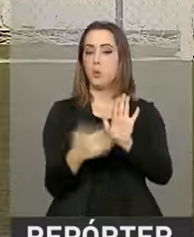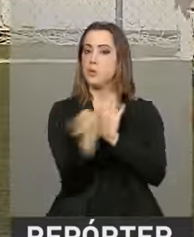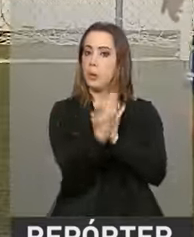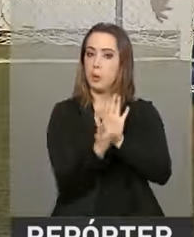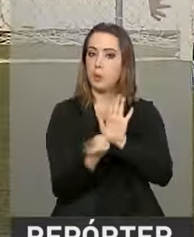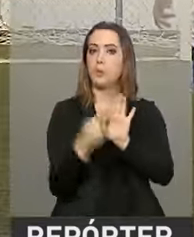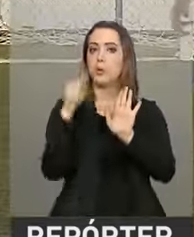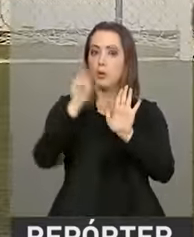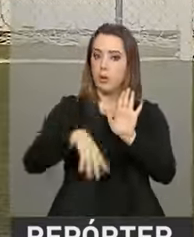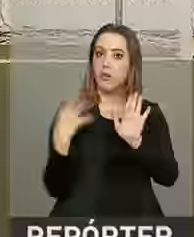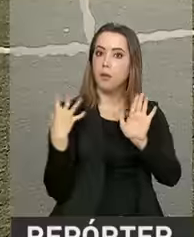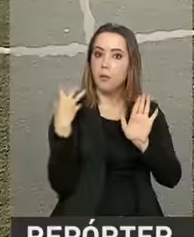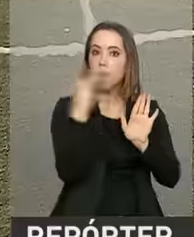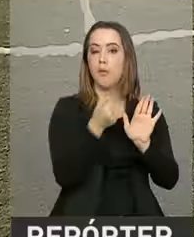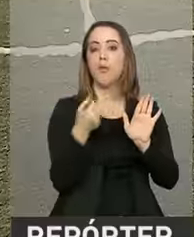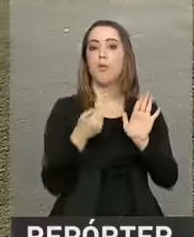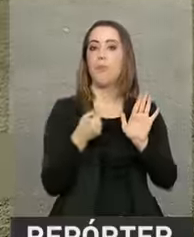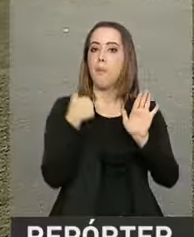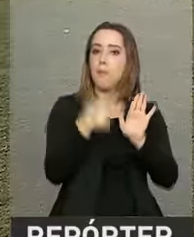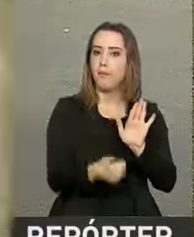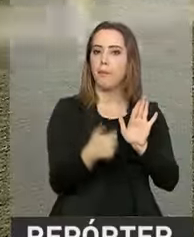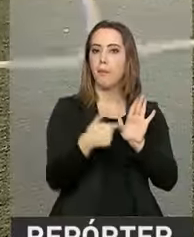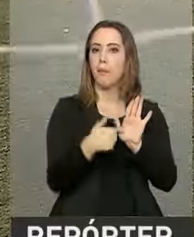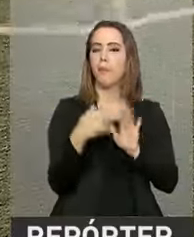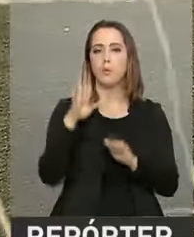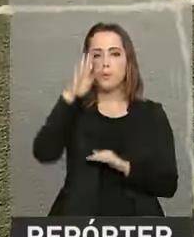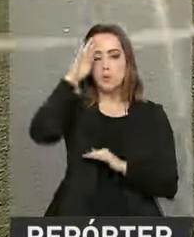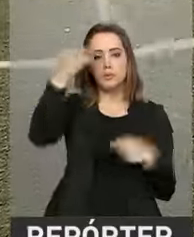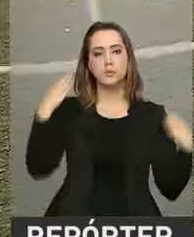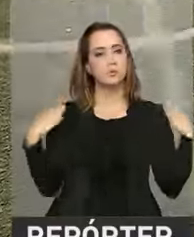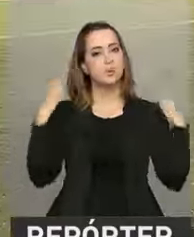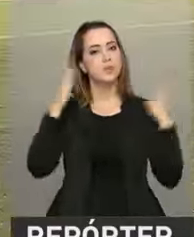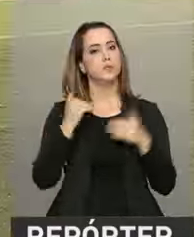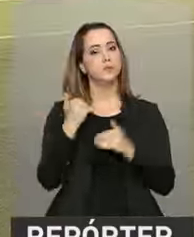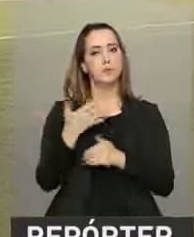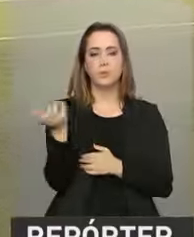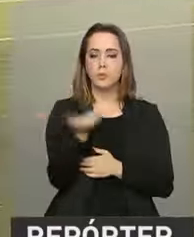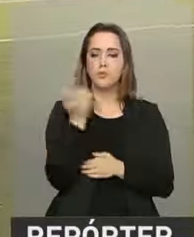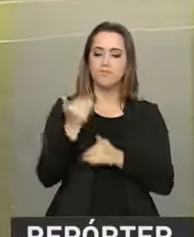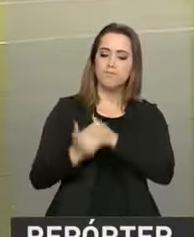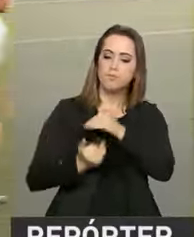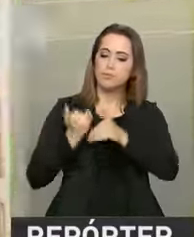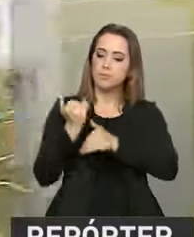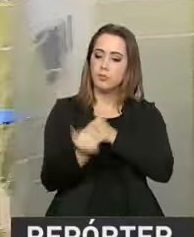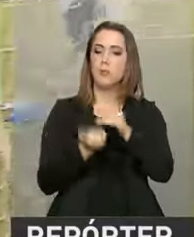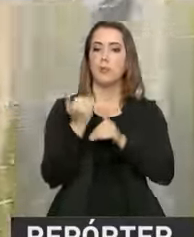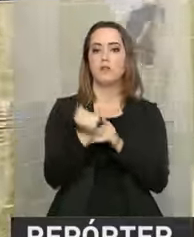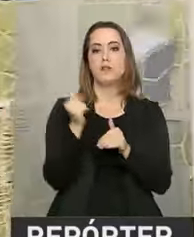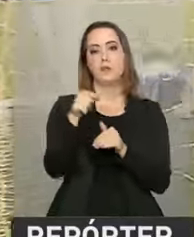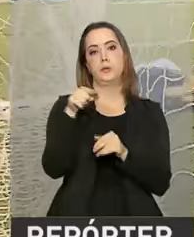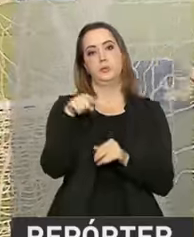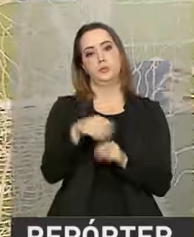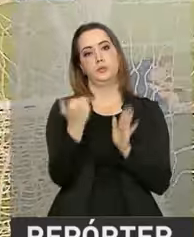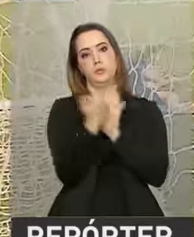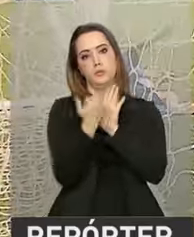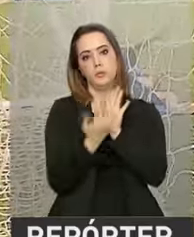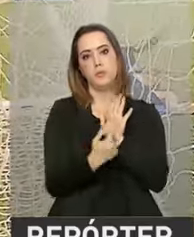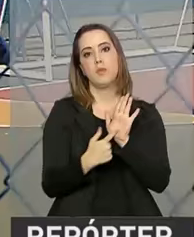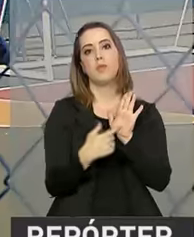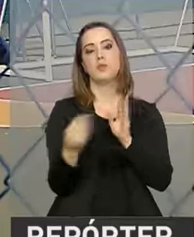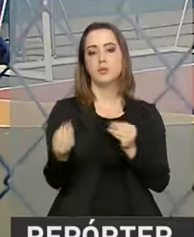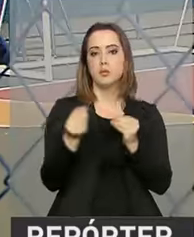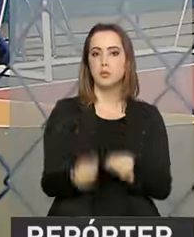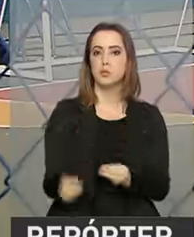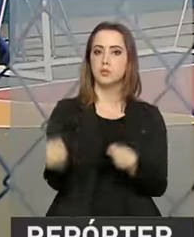programa é um programa de sucesso e as Forças Armadas eh pretendem continuar para que esse programa possa